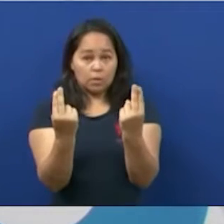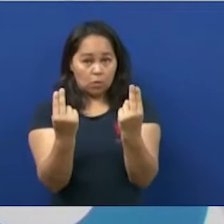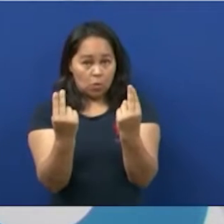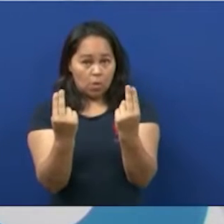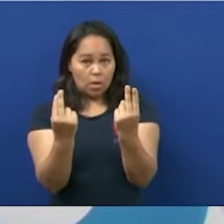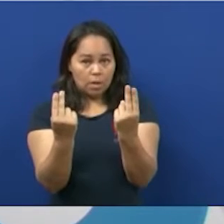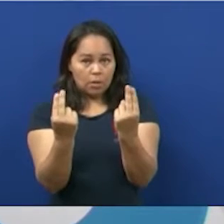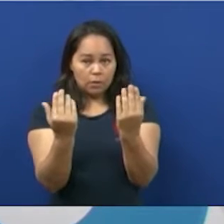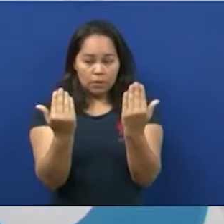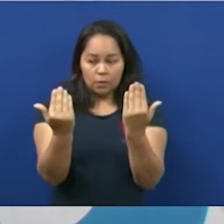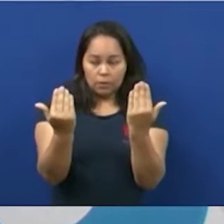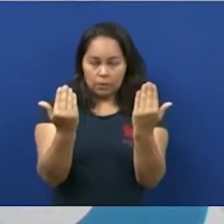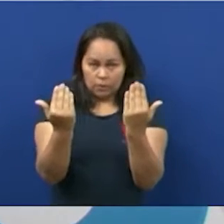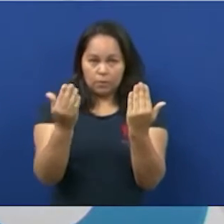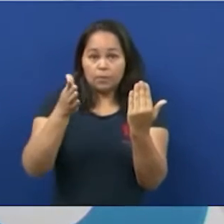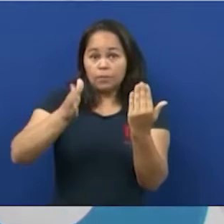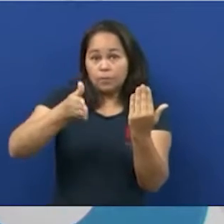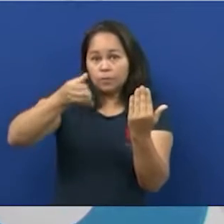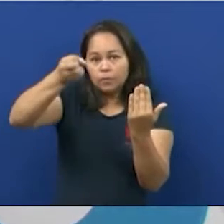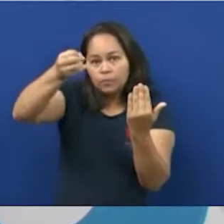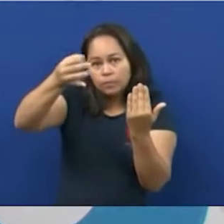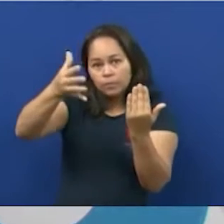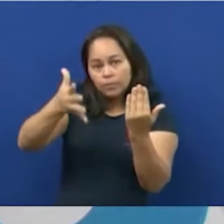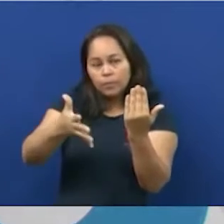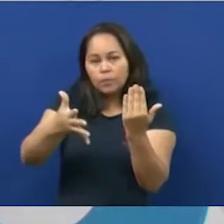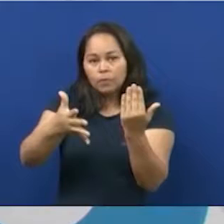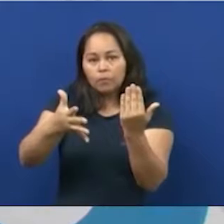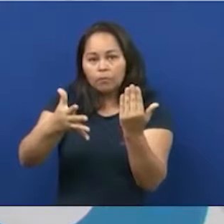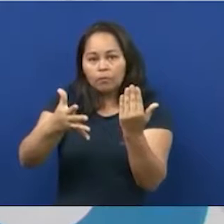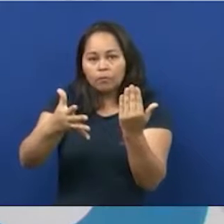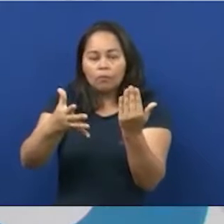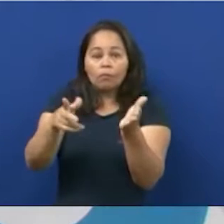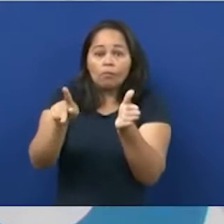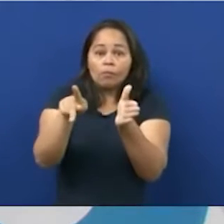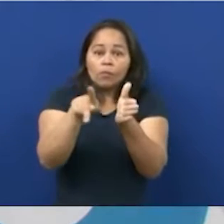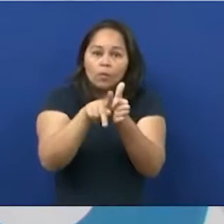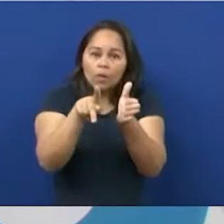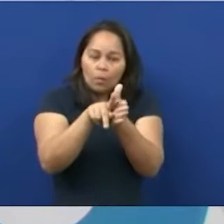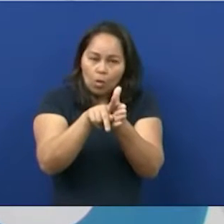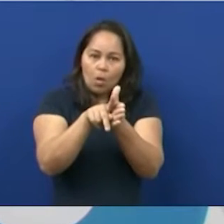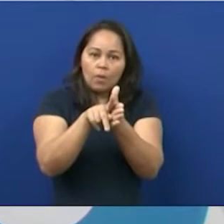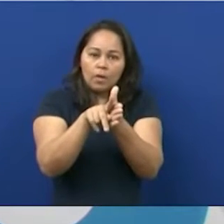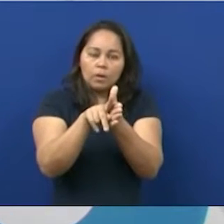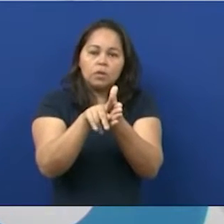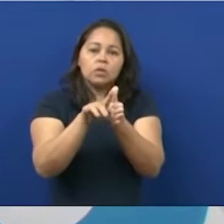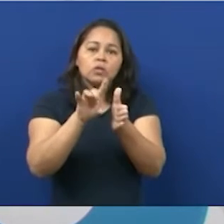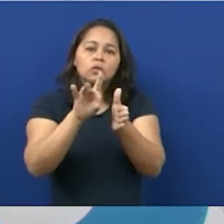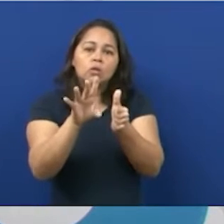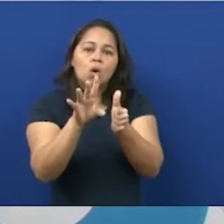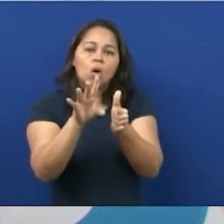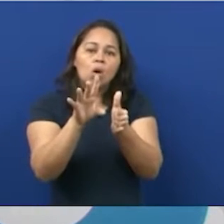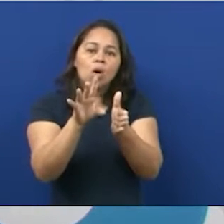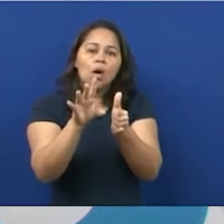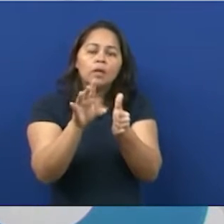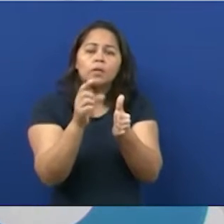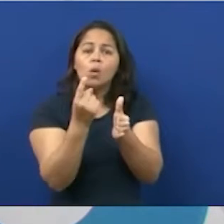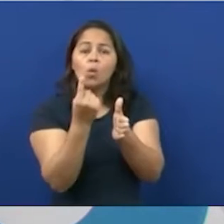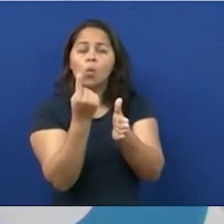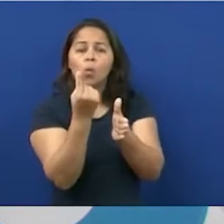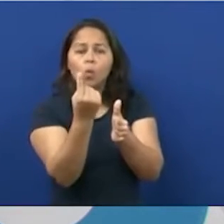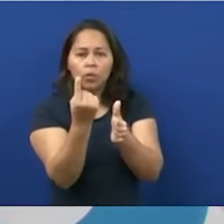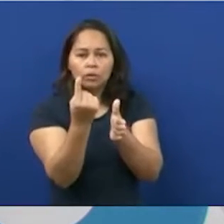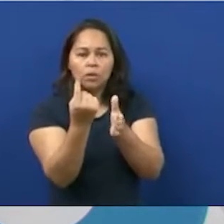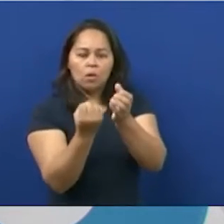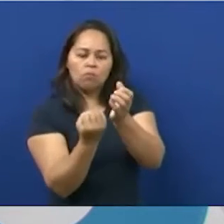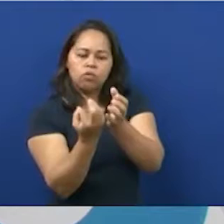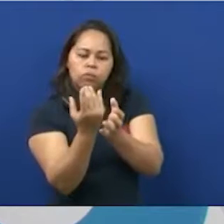si, como eu já falei, ela tem composição fixa, ela tem propriedades fixas, como a densidade, o ponto de